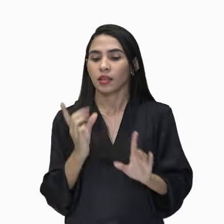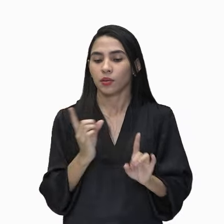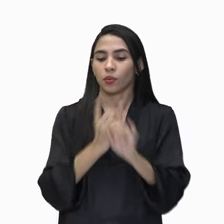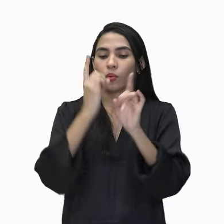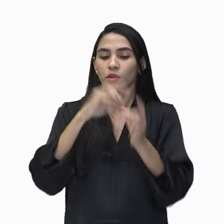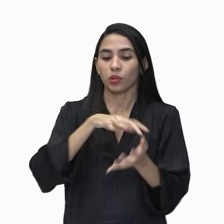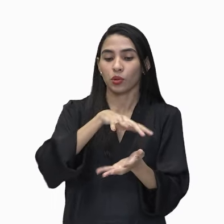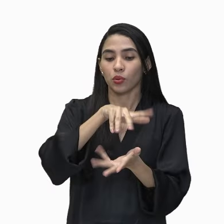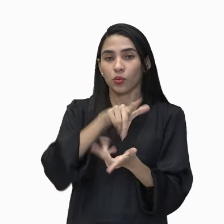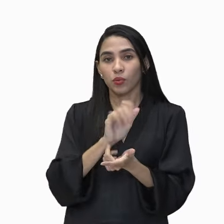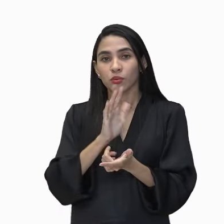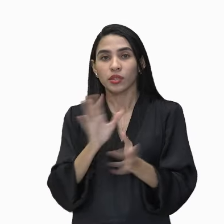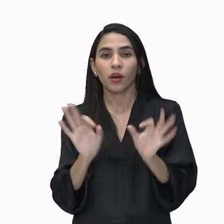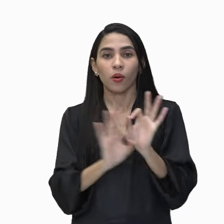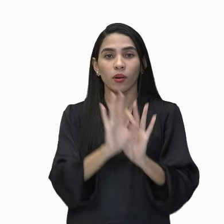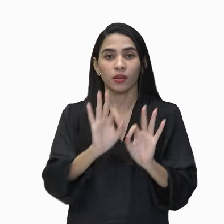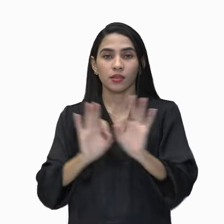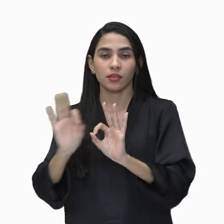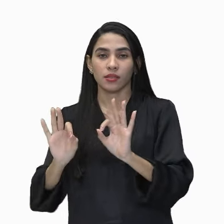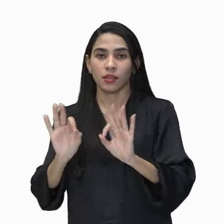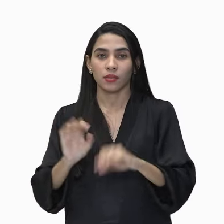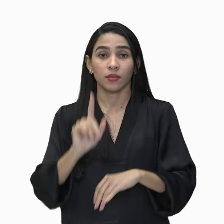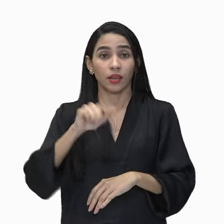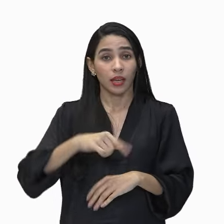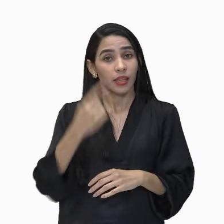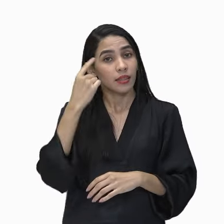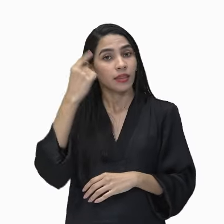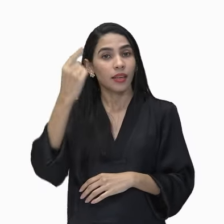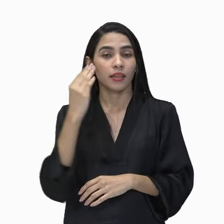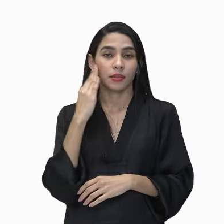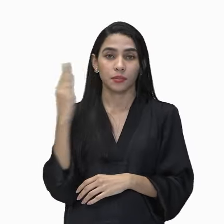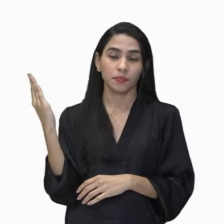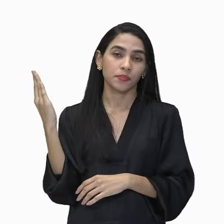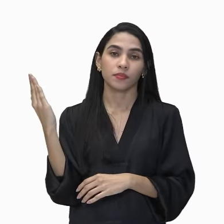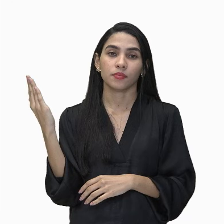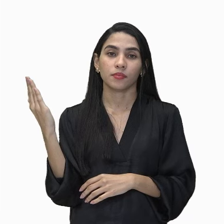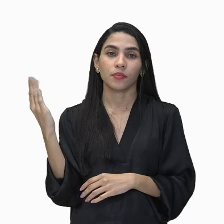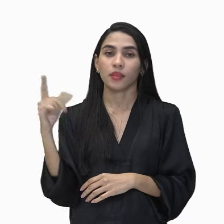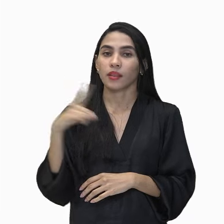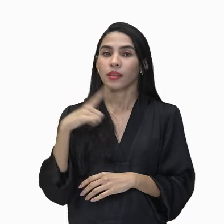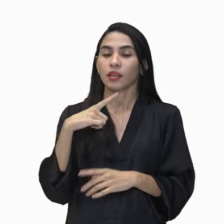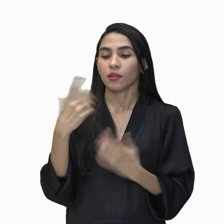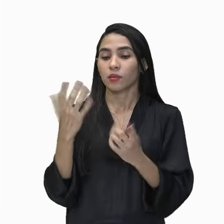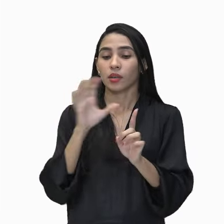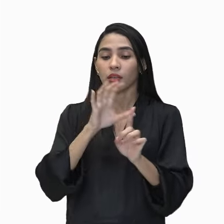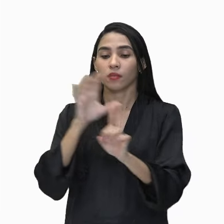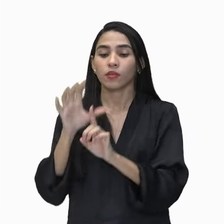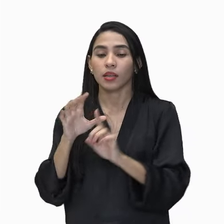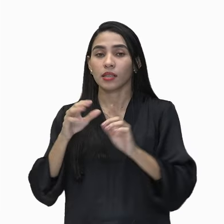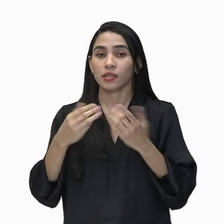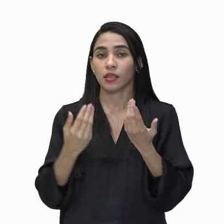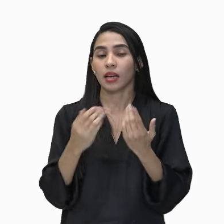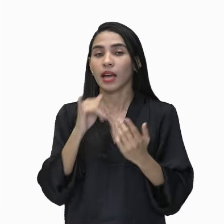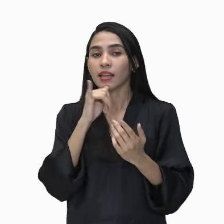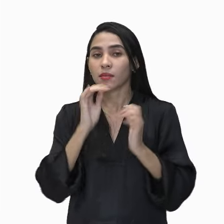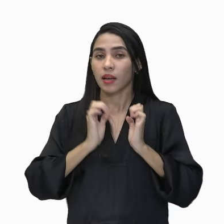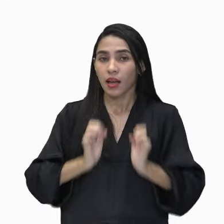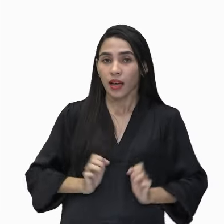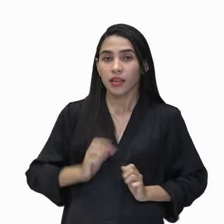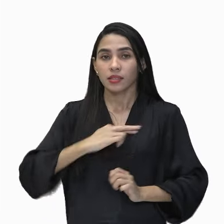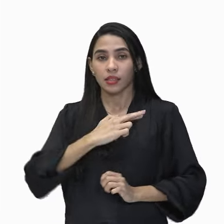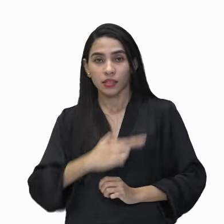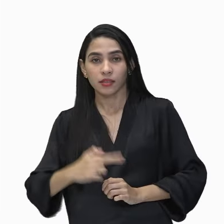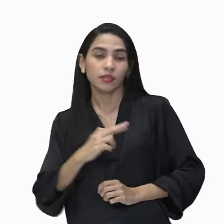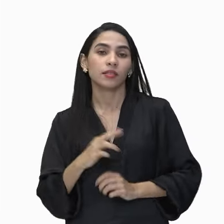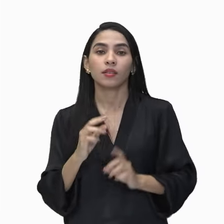já construído. Essa é a ideia do determinismo cultural. Recebendo como herança a moral, a religião, a